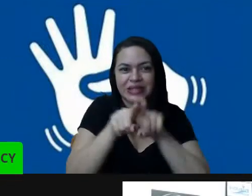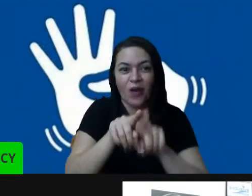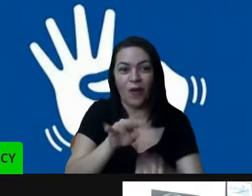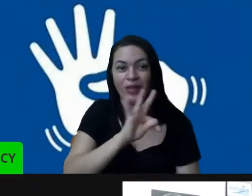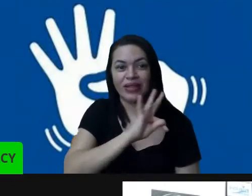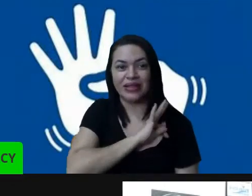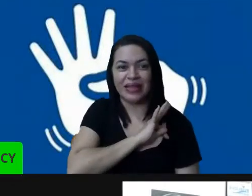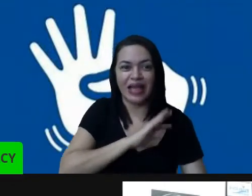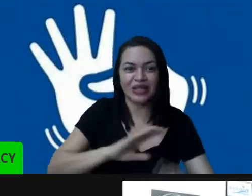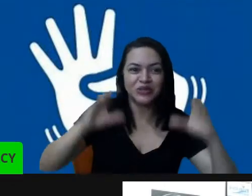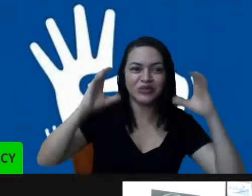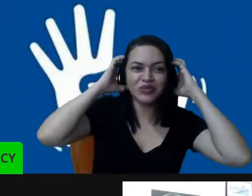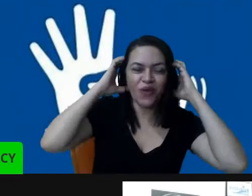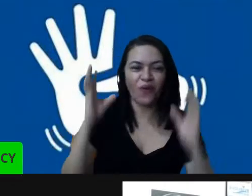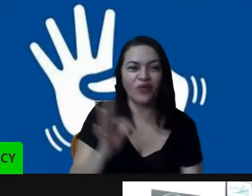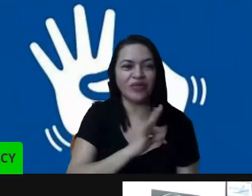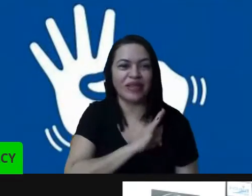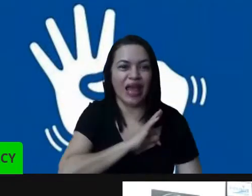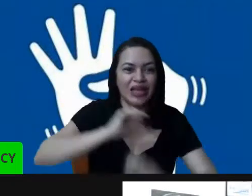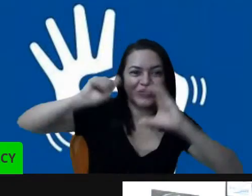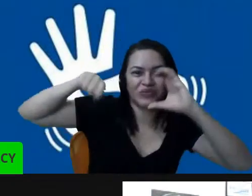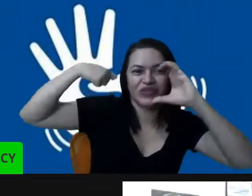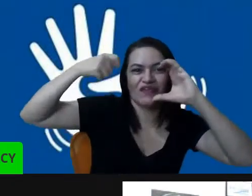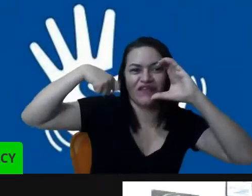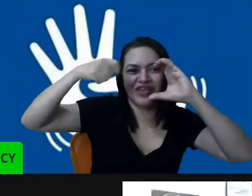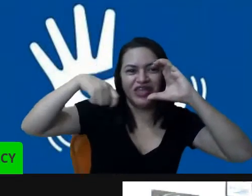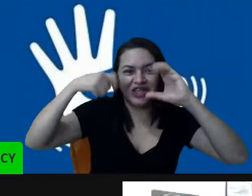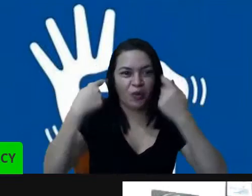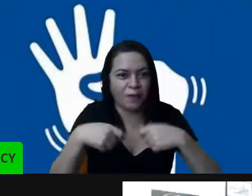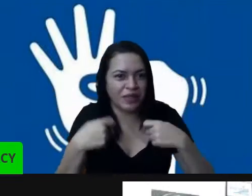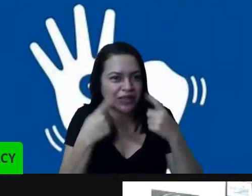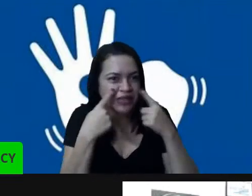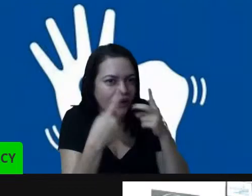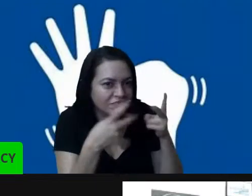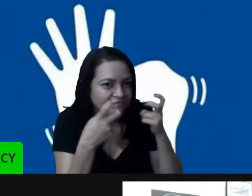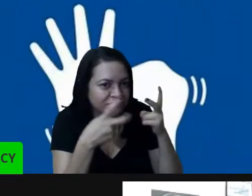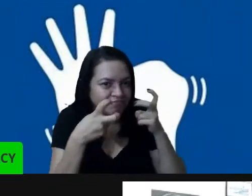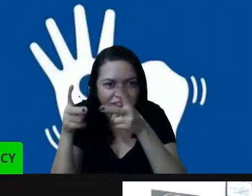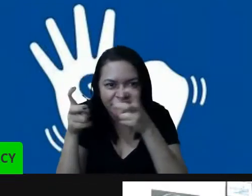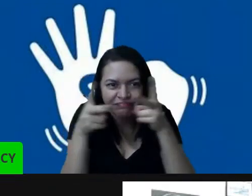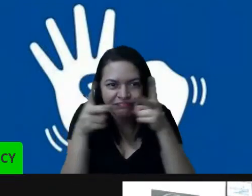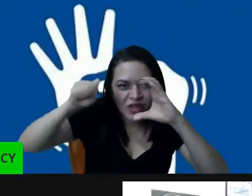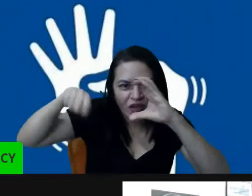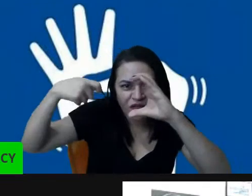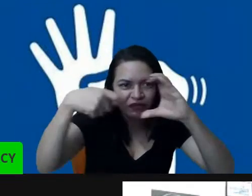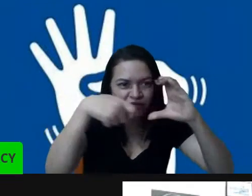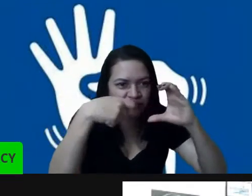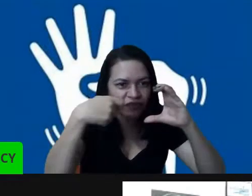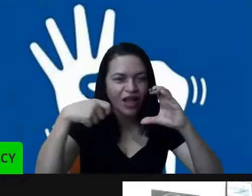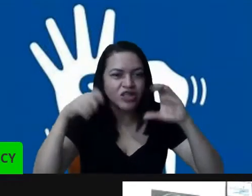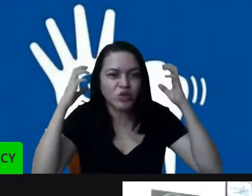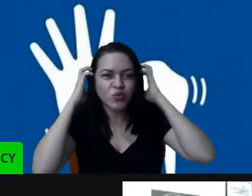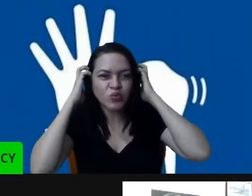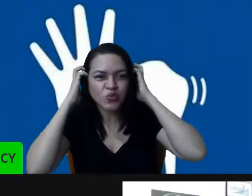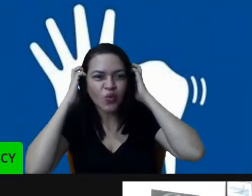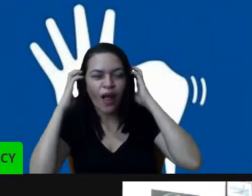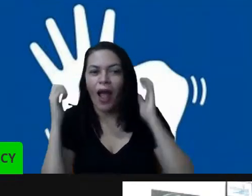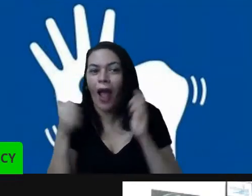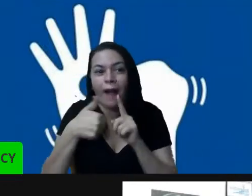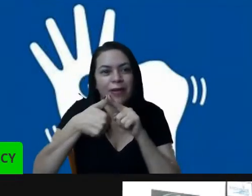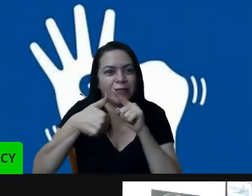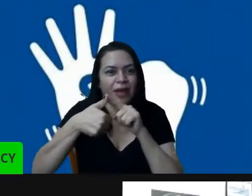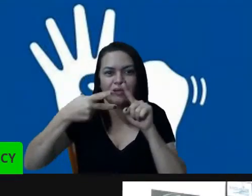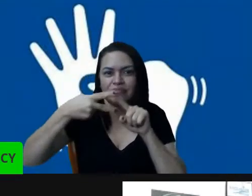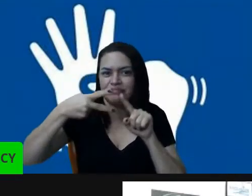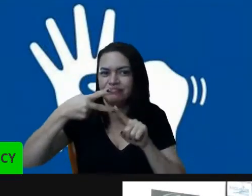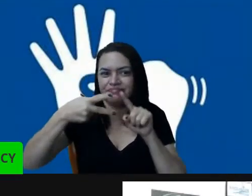e do técnico de vídeo, tá? De quem está captando imagem e está captando som. Essa é a primeira coisa.